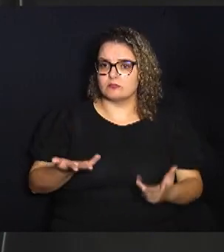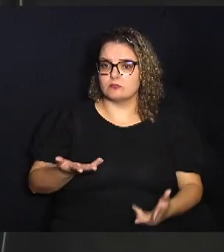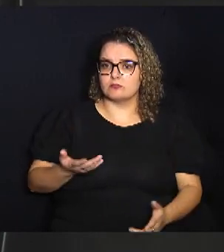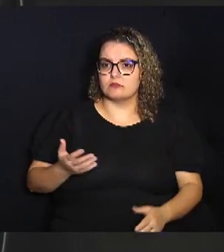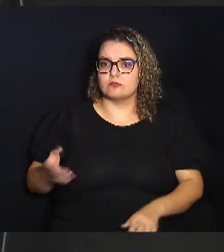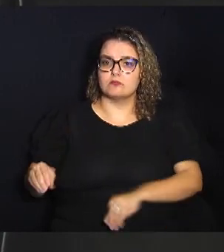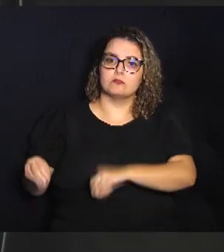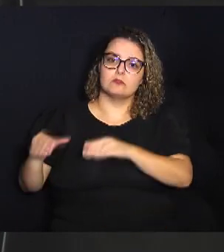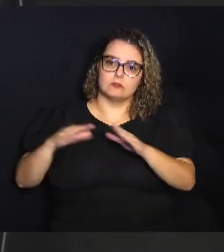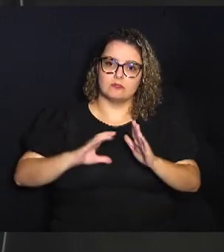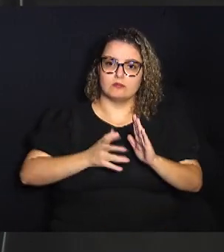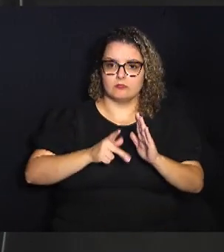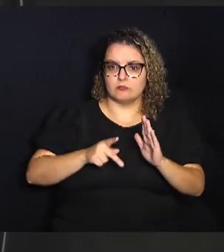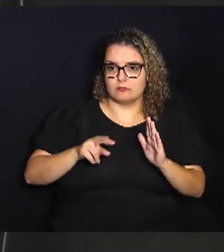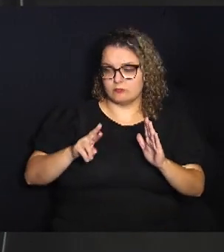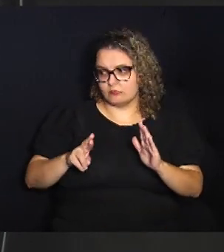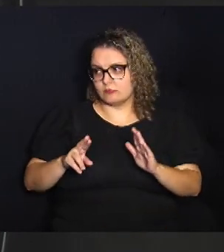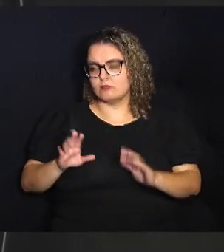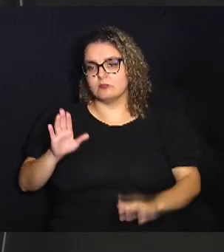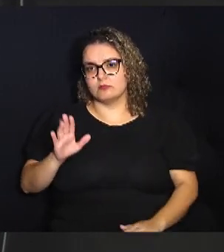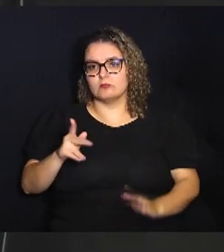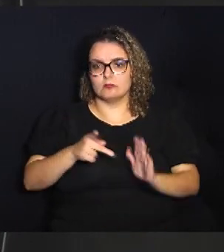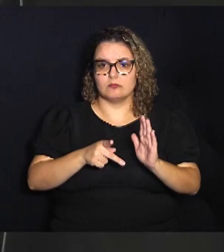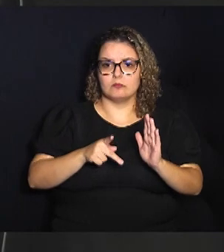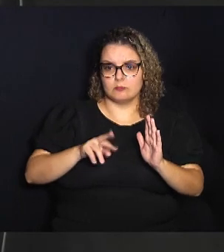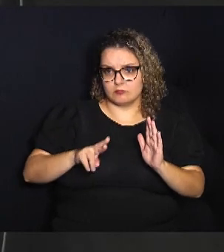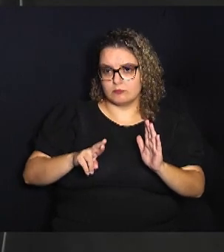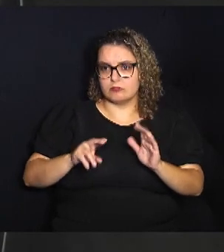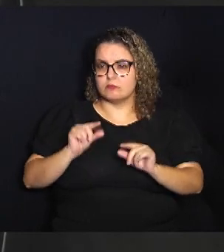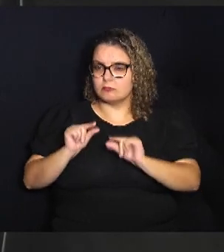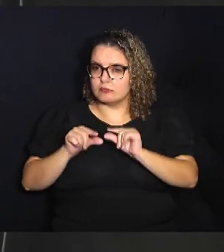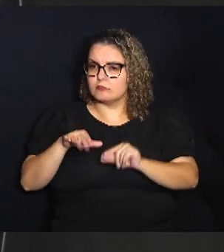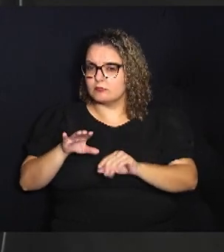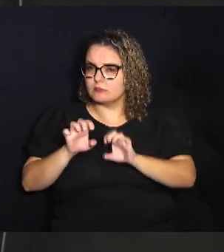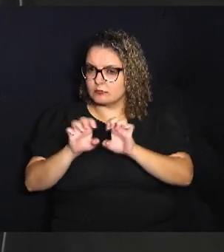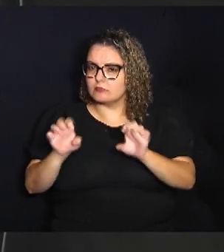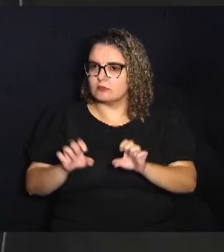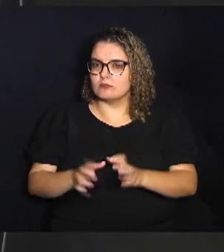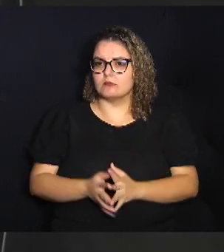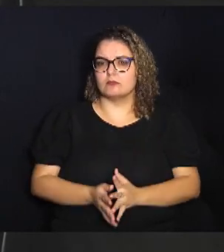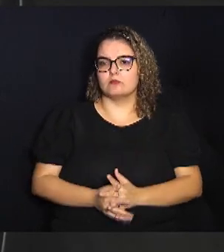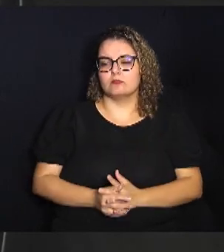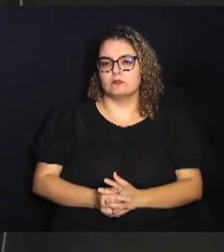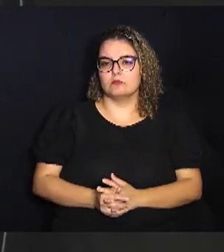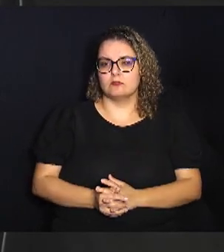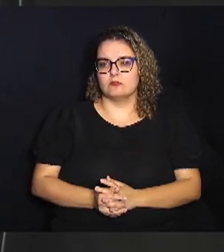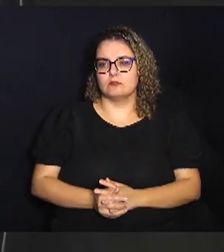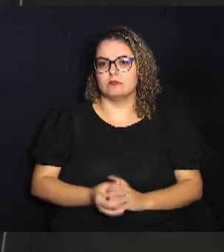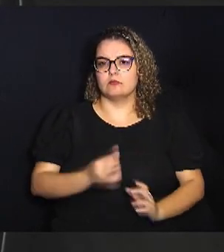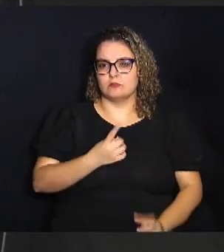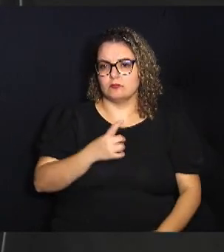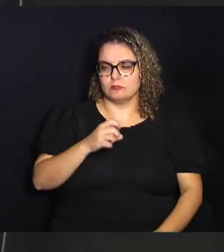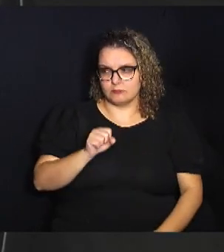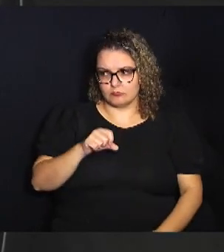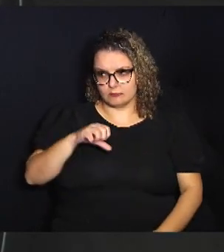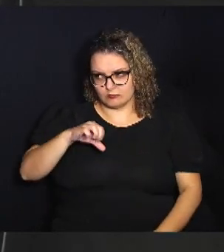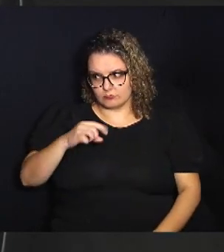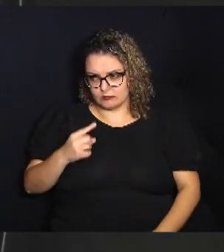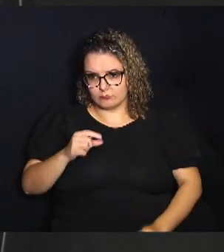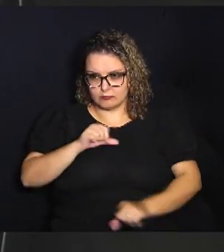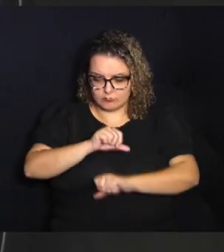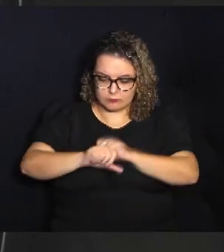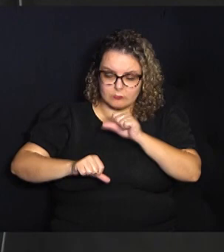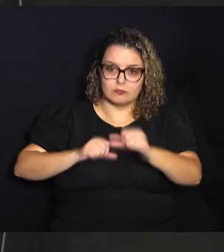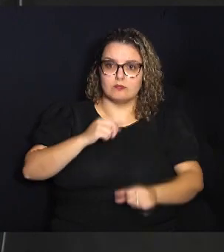PR, saí candidato pelo PR com um pouquinho mais de estrutura, e nós saltamos de 1.891 votos